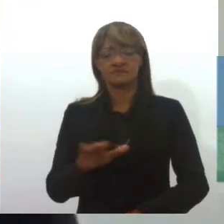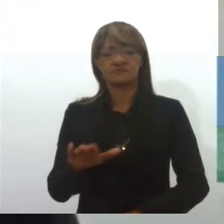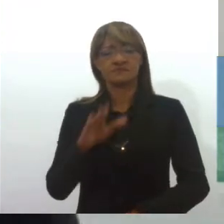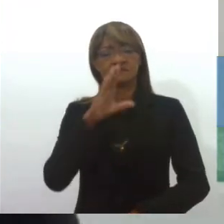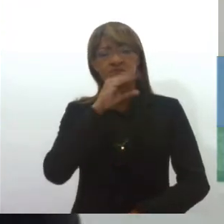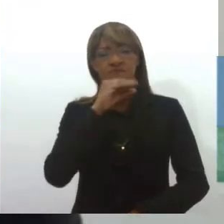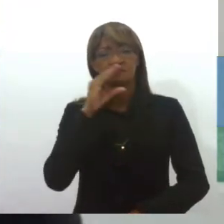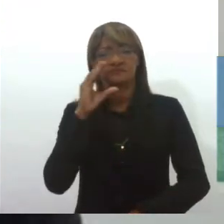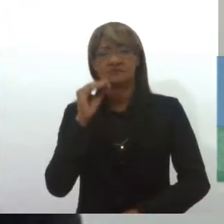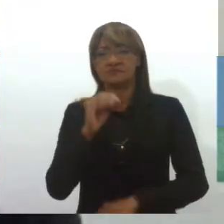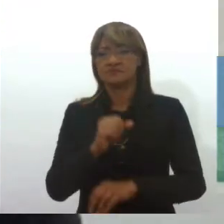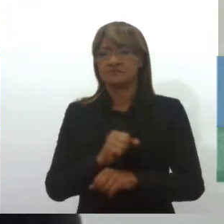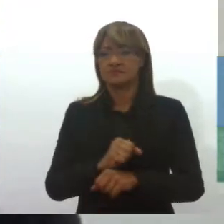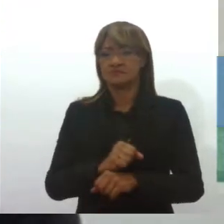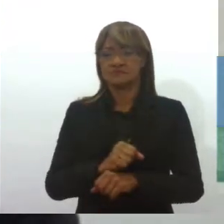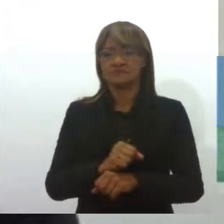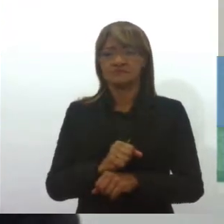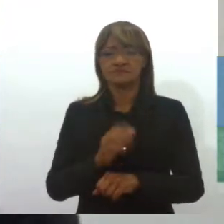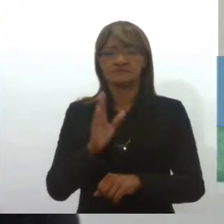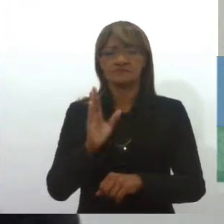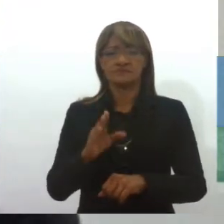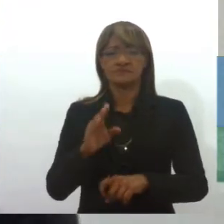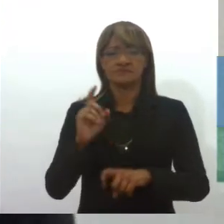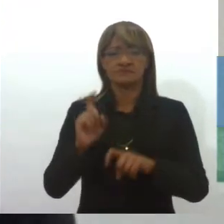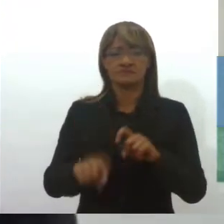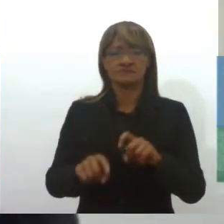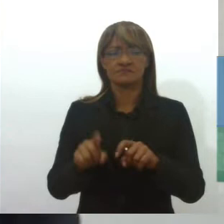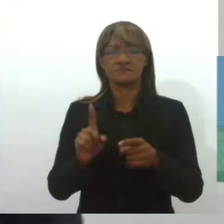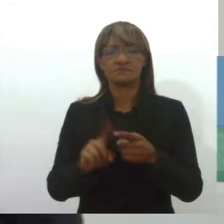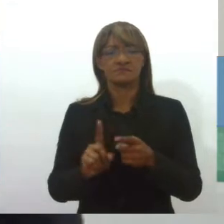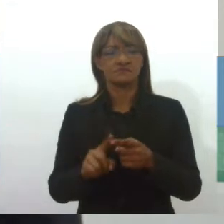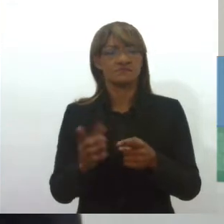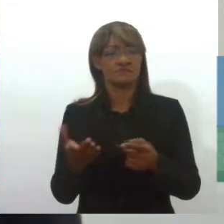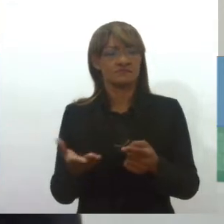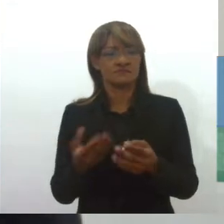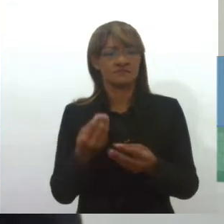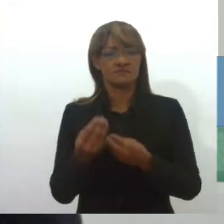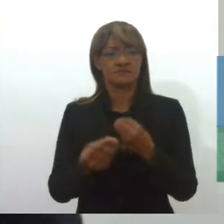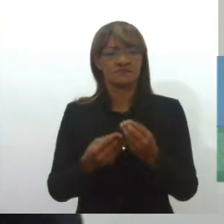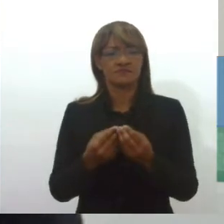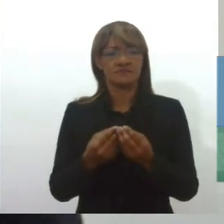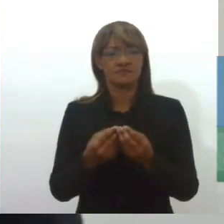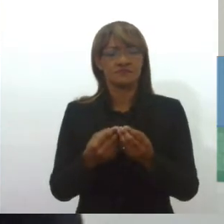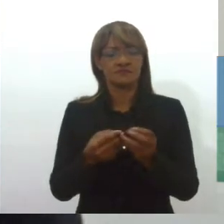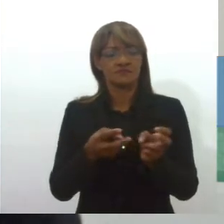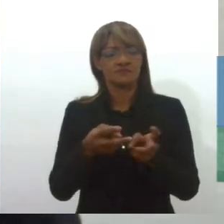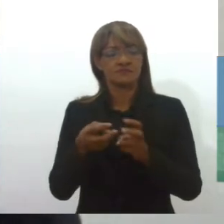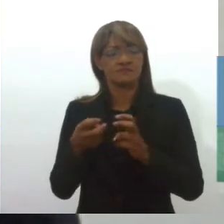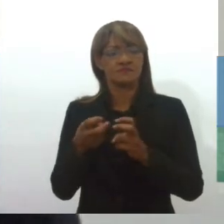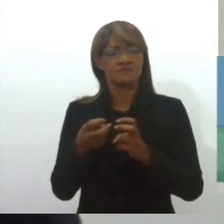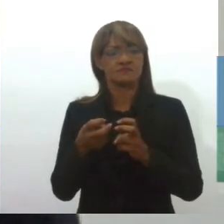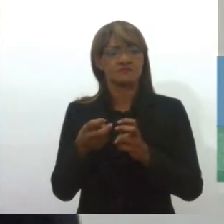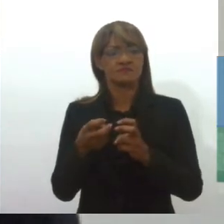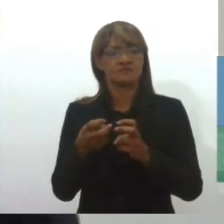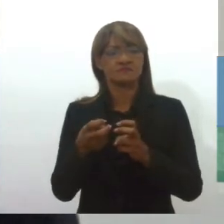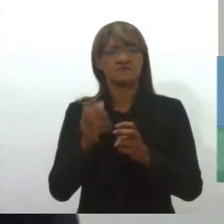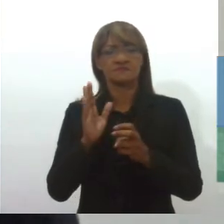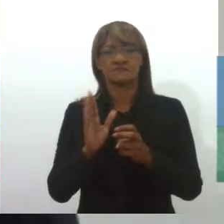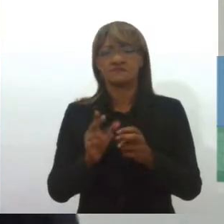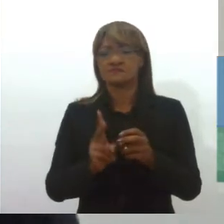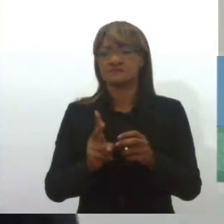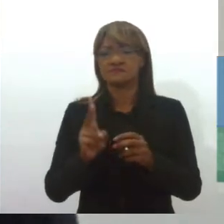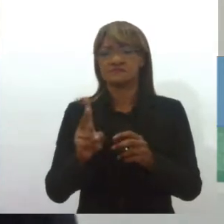abuso sexual, sejam crimes de exploração sexual. E nós tivemos uma redução dos registros